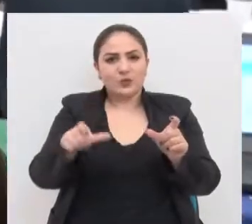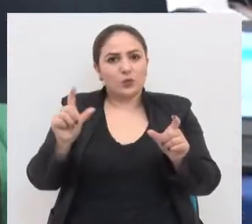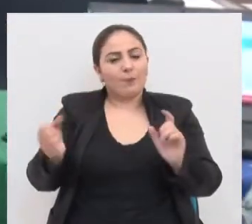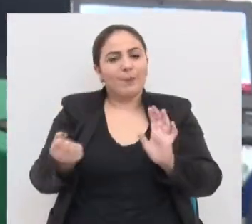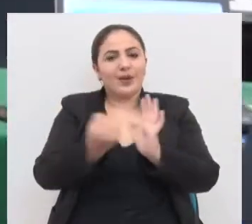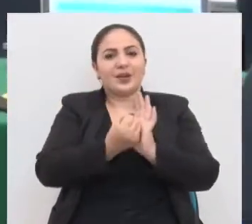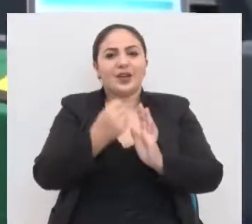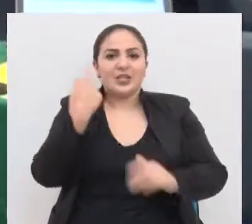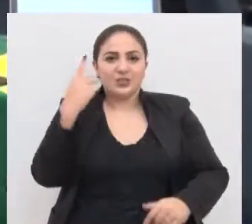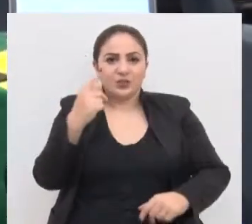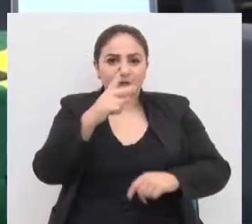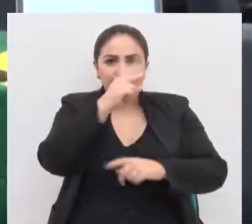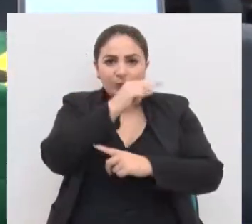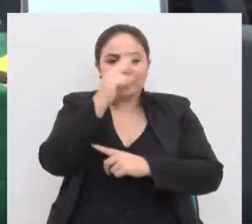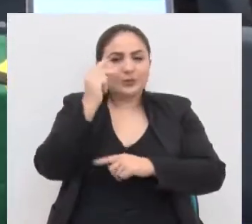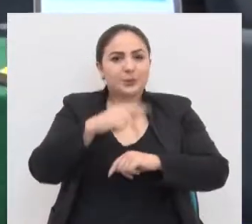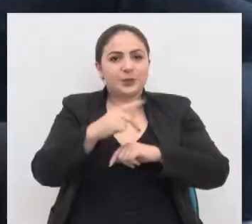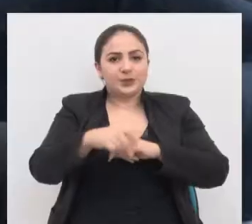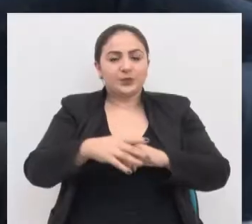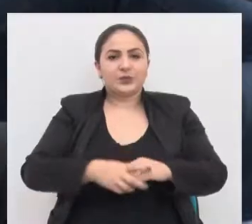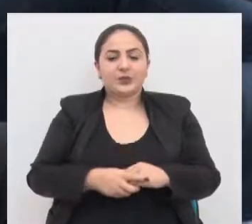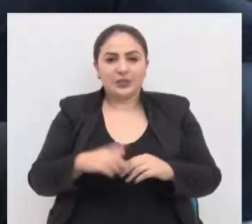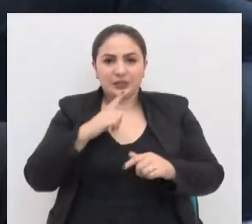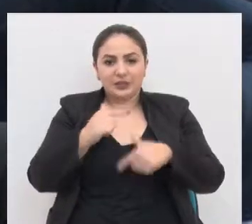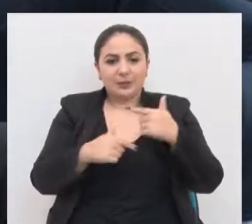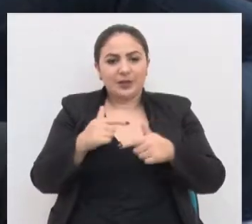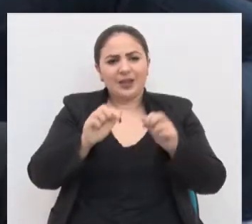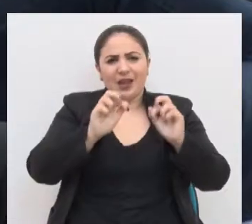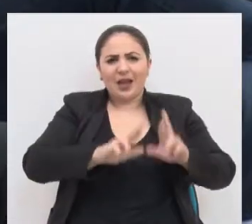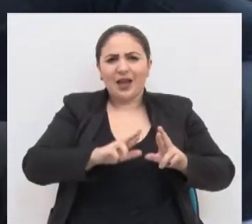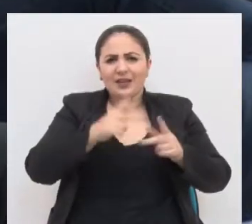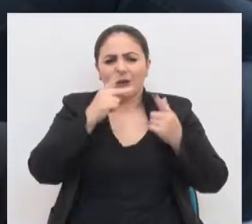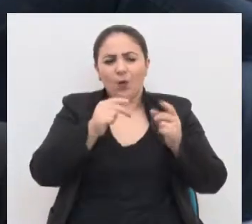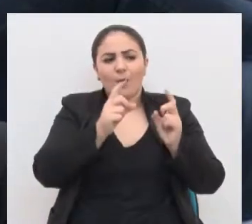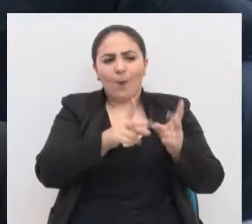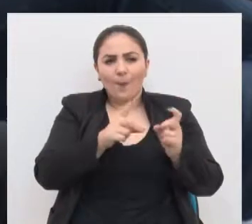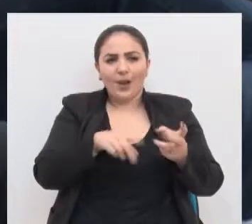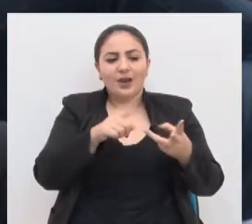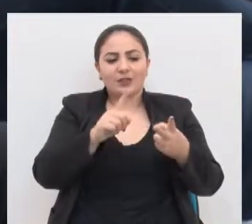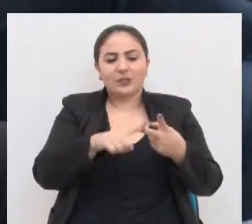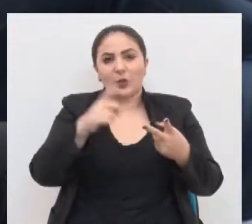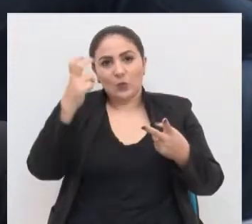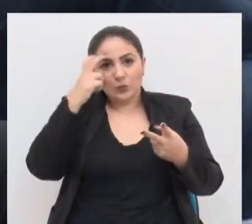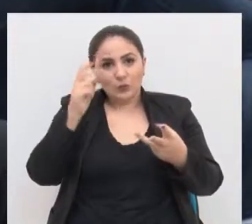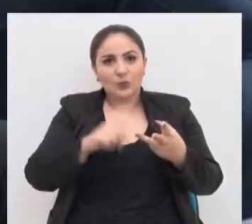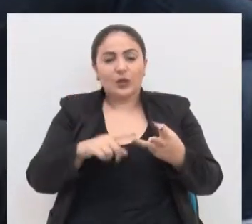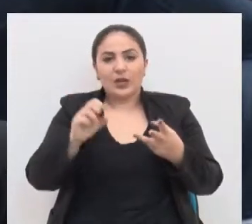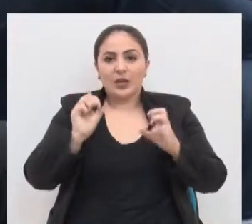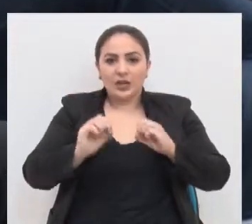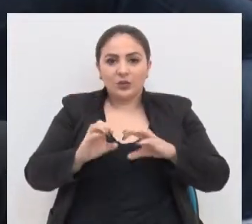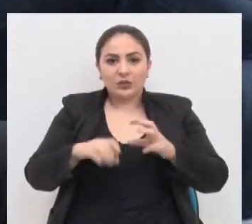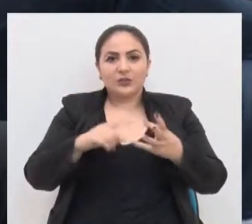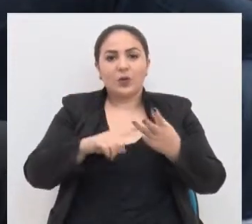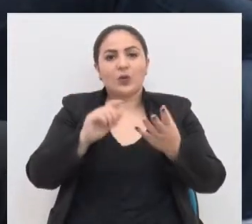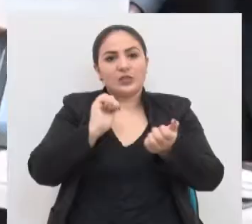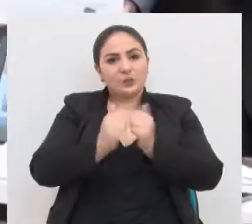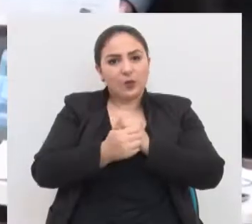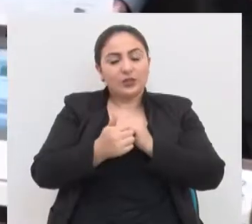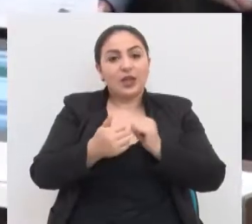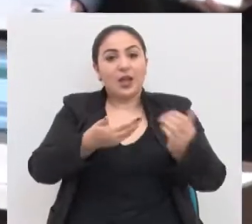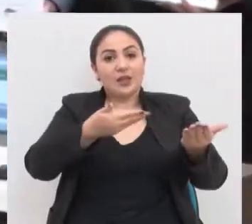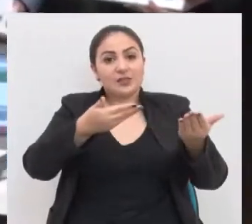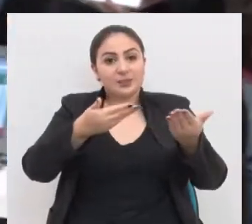personalidades marcantes na história do município, com atuação em áreas como comércio, cultura, educação e